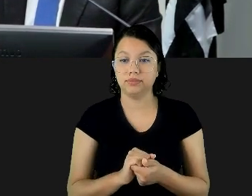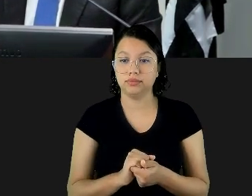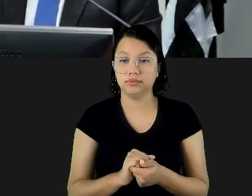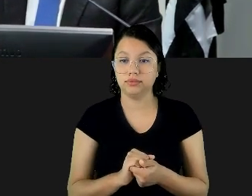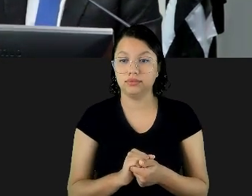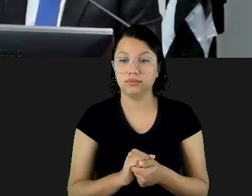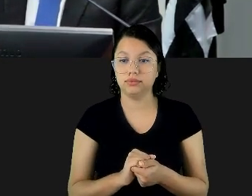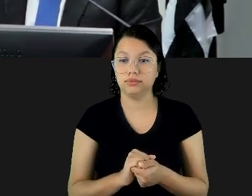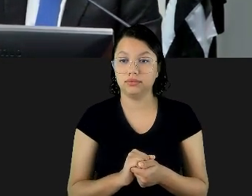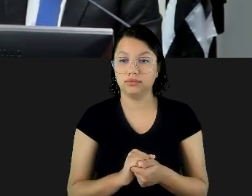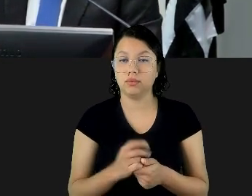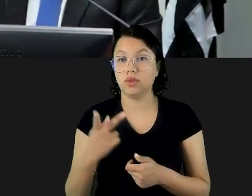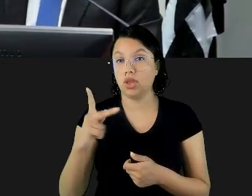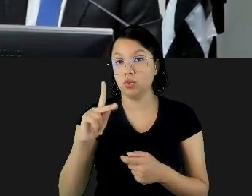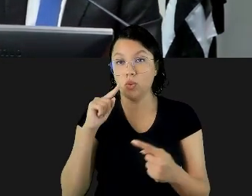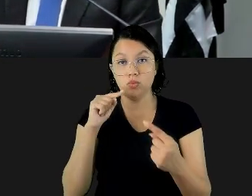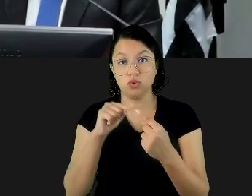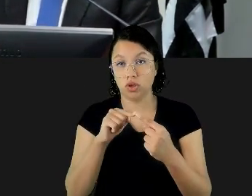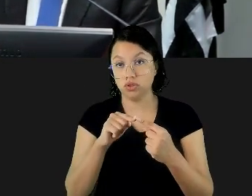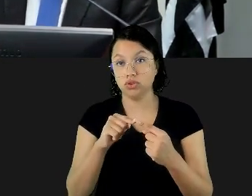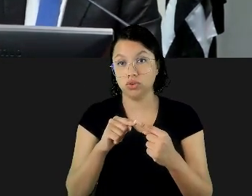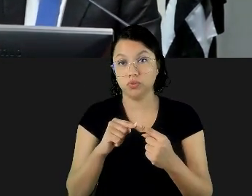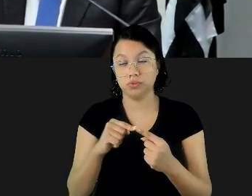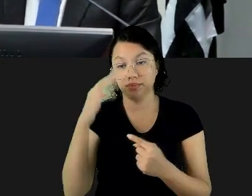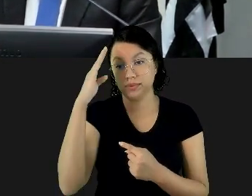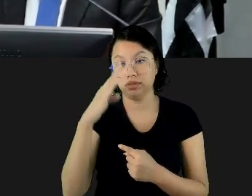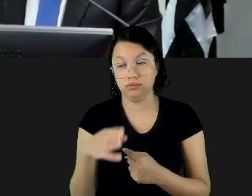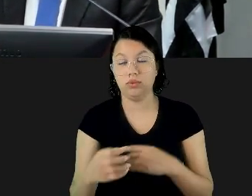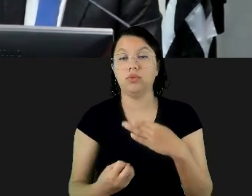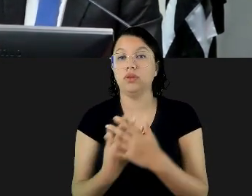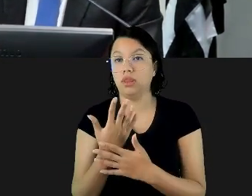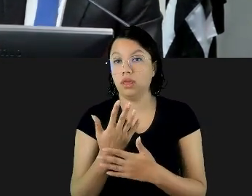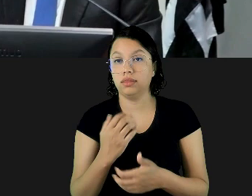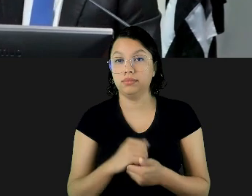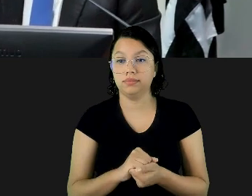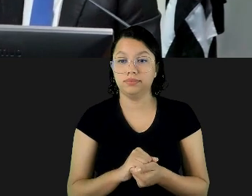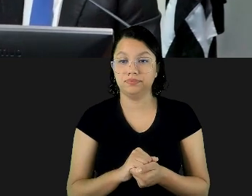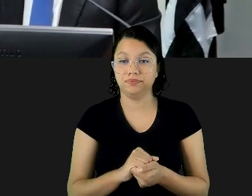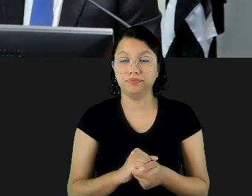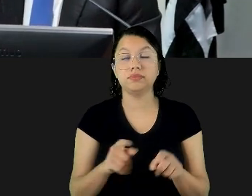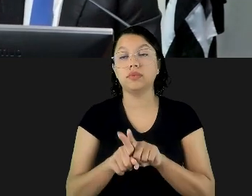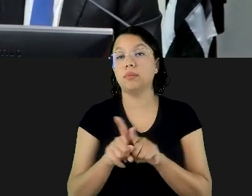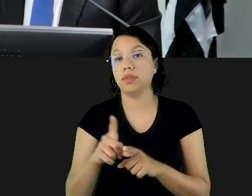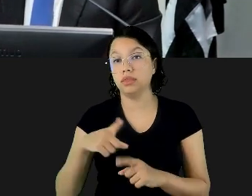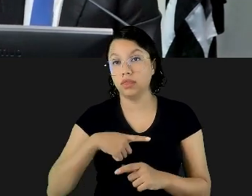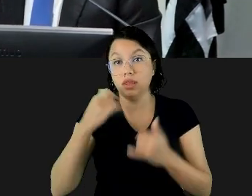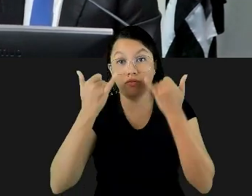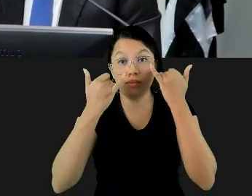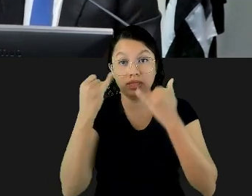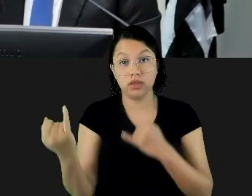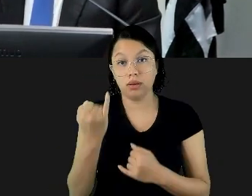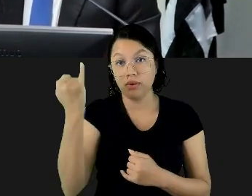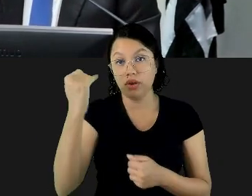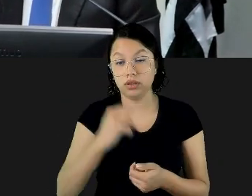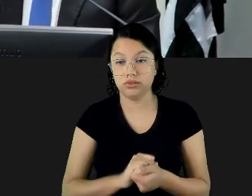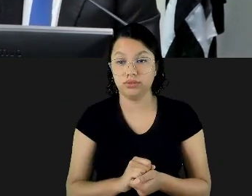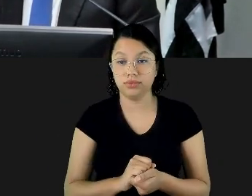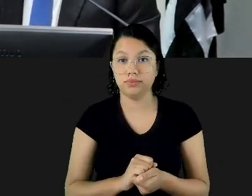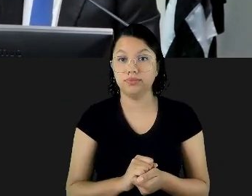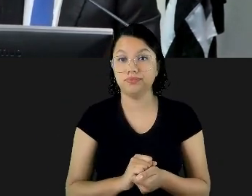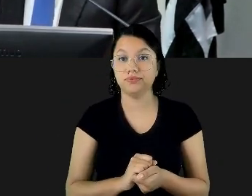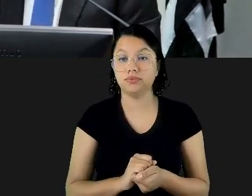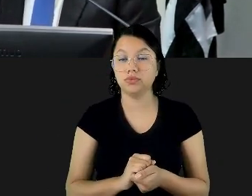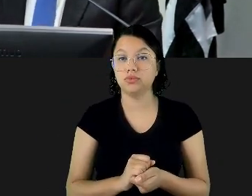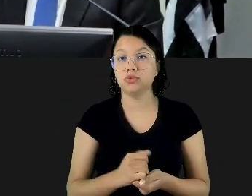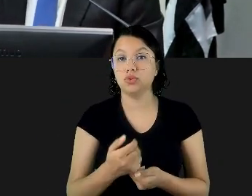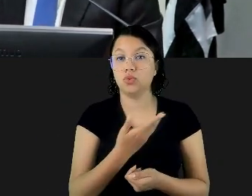a sua missão principal pelo qual ela foi criada. Também tem um dado muito importante. O governo do nosso